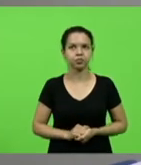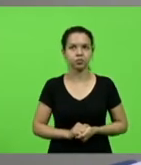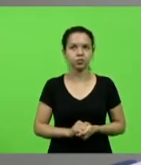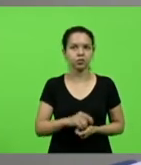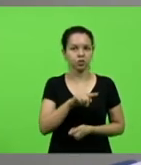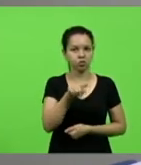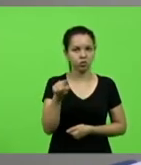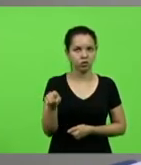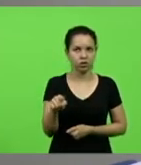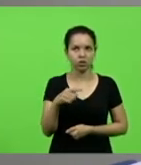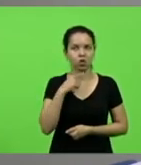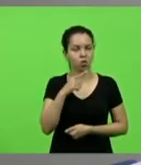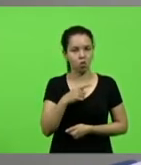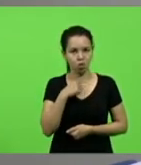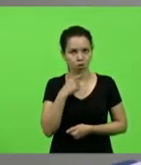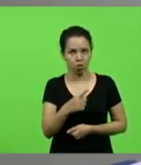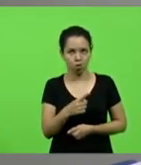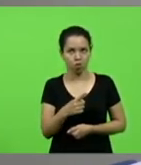conseguir concluir